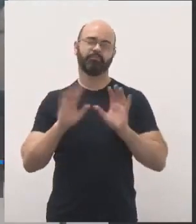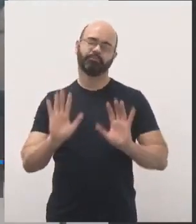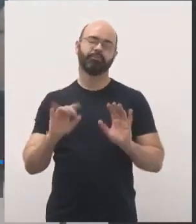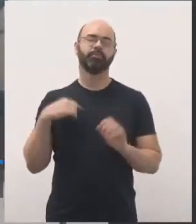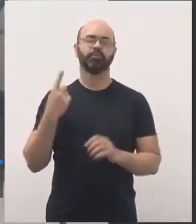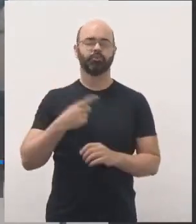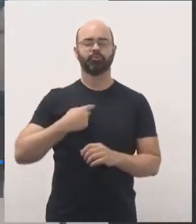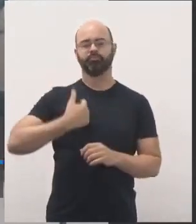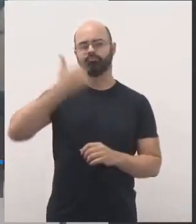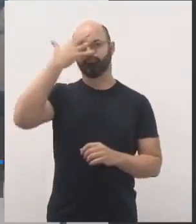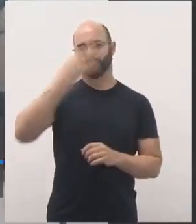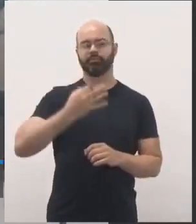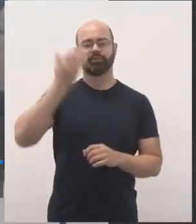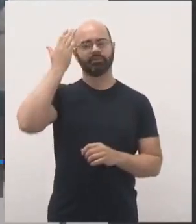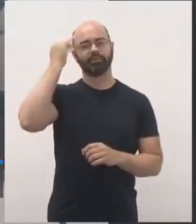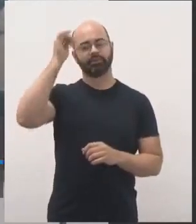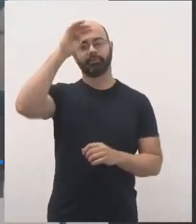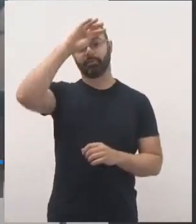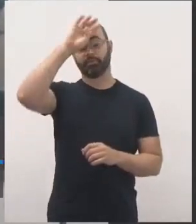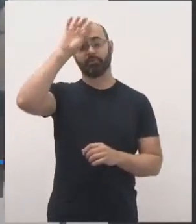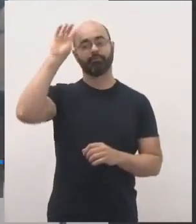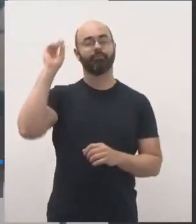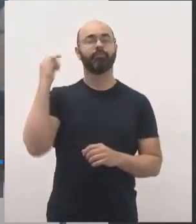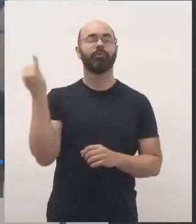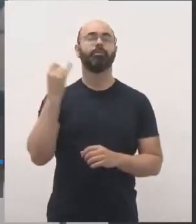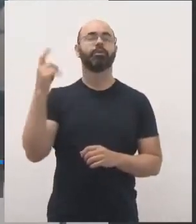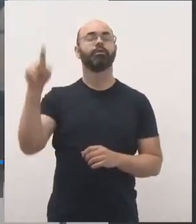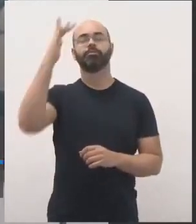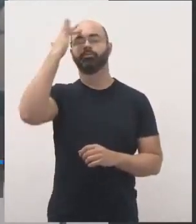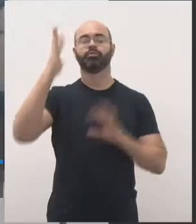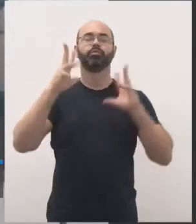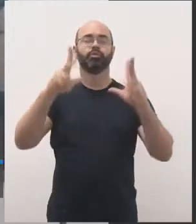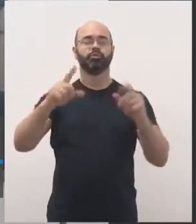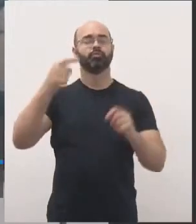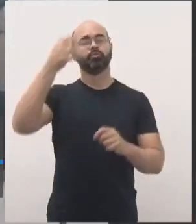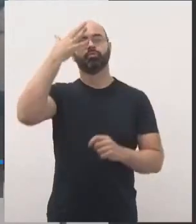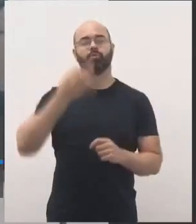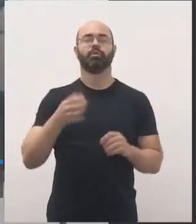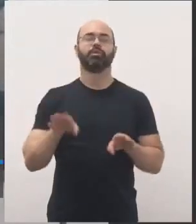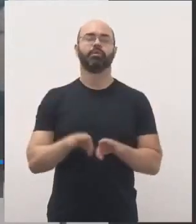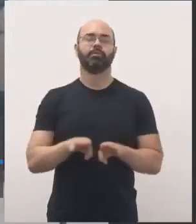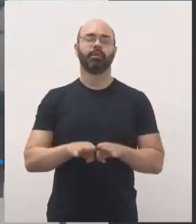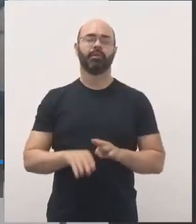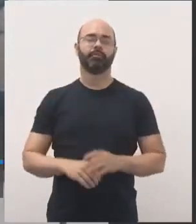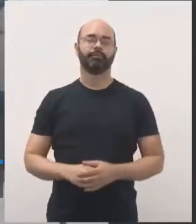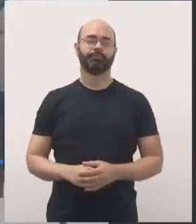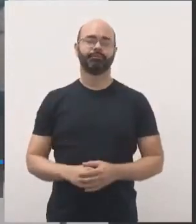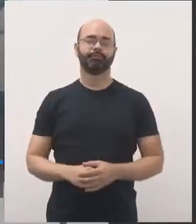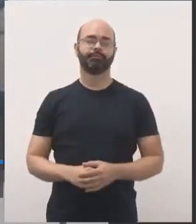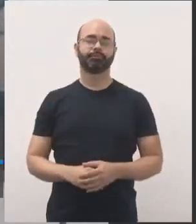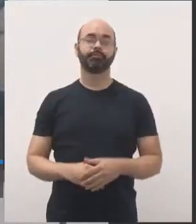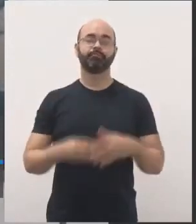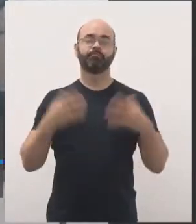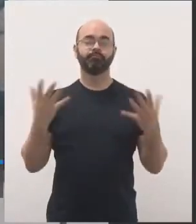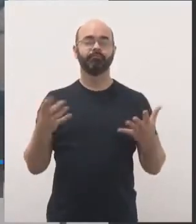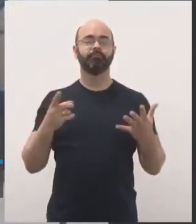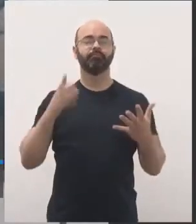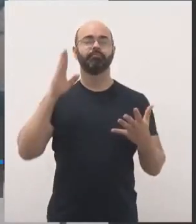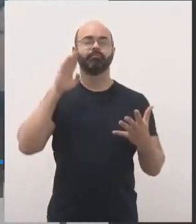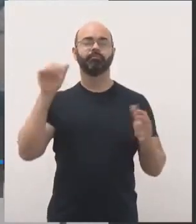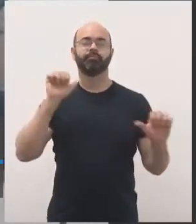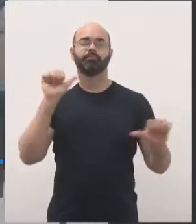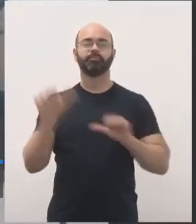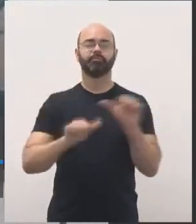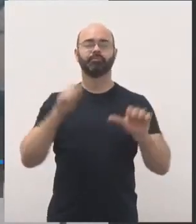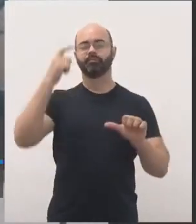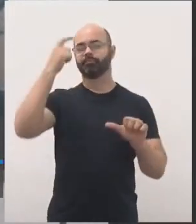essa consciência e é importante que vocês, professores, tenham também. Aí a grande virada de